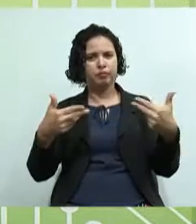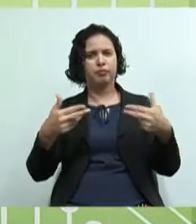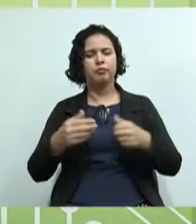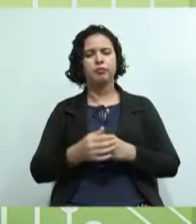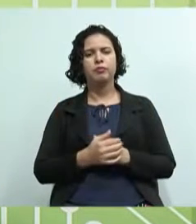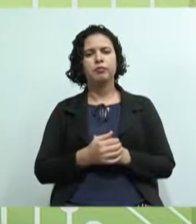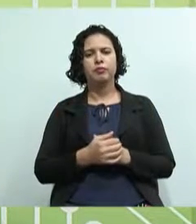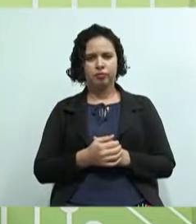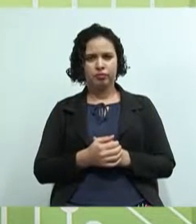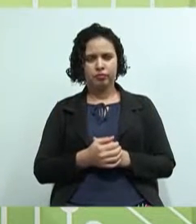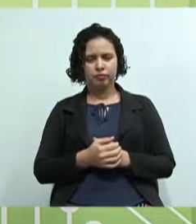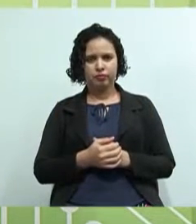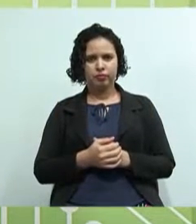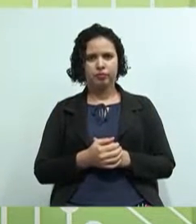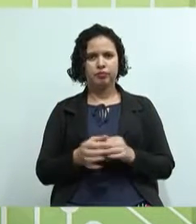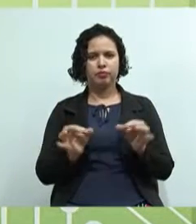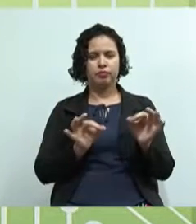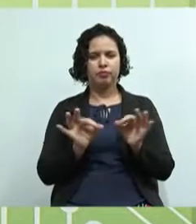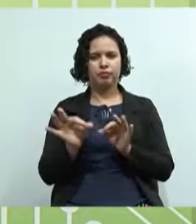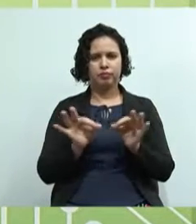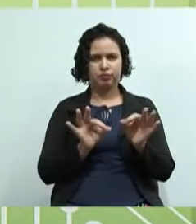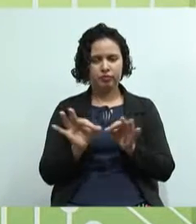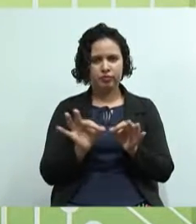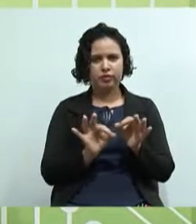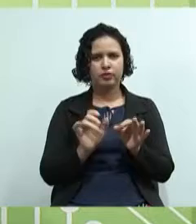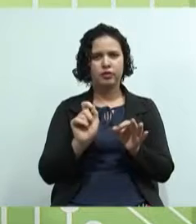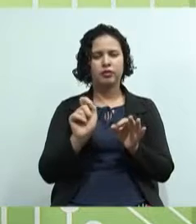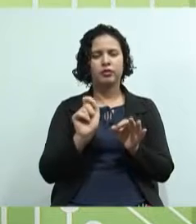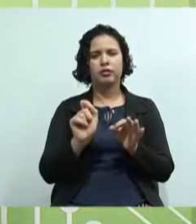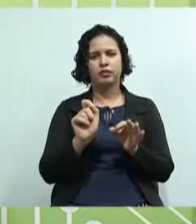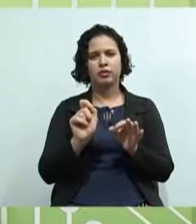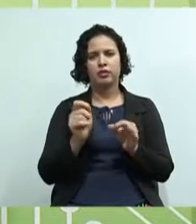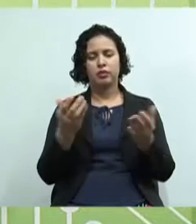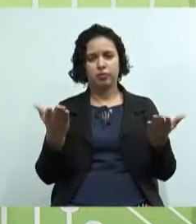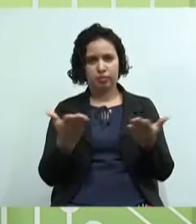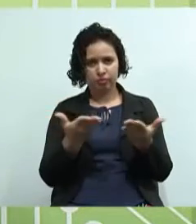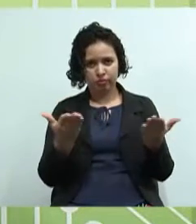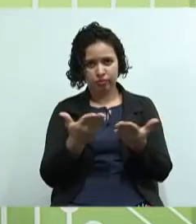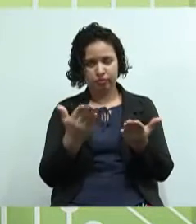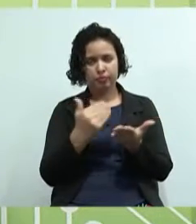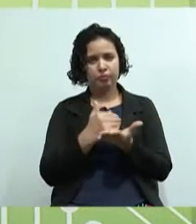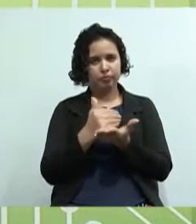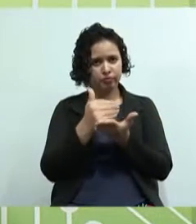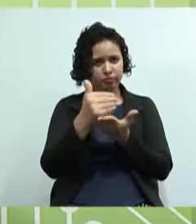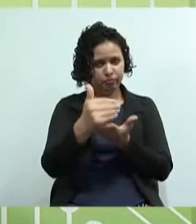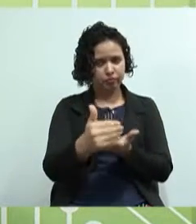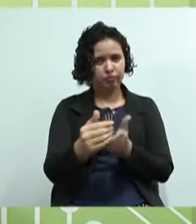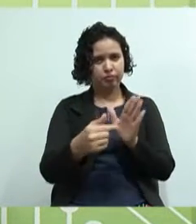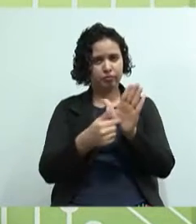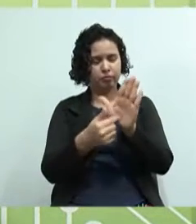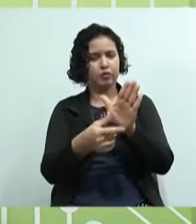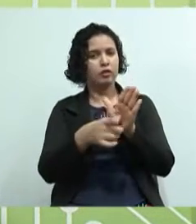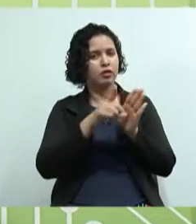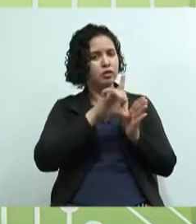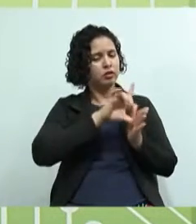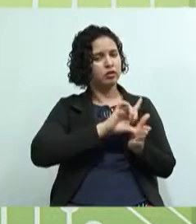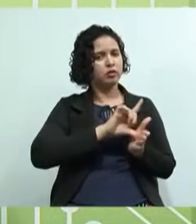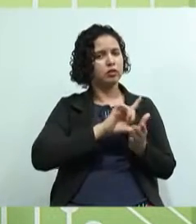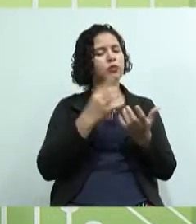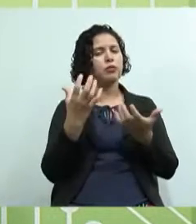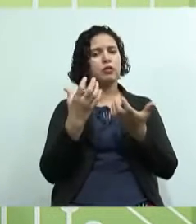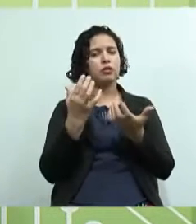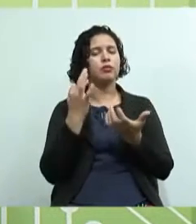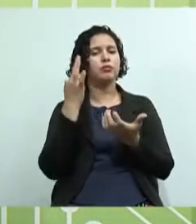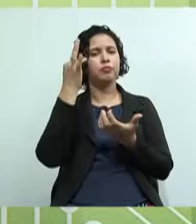Então planejar nada mais é do que você planejar hoje, você começar a determinar antecipadamente aquilo que você quer